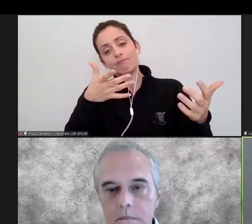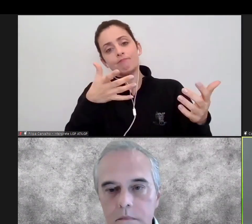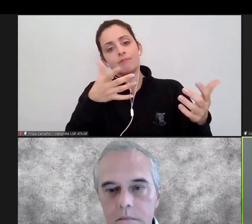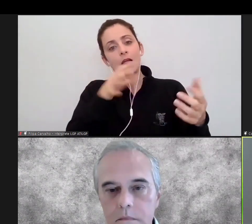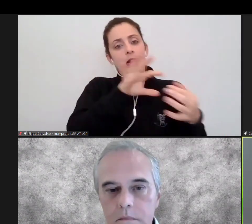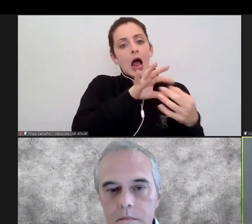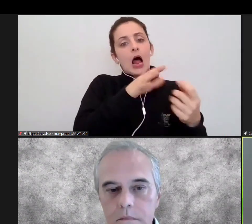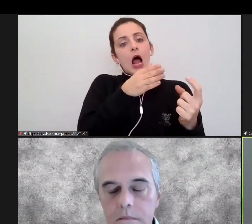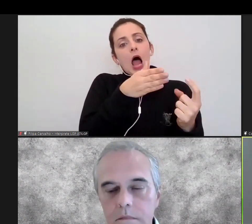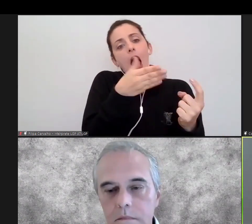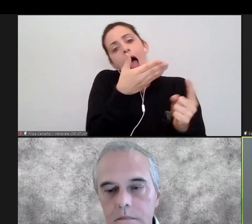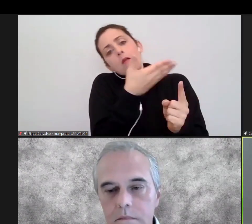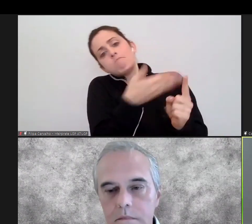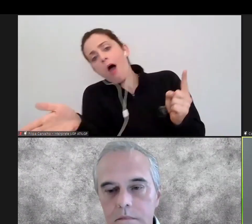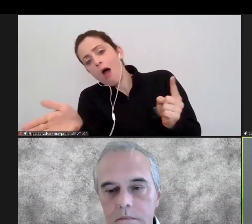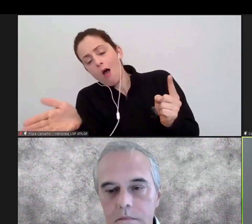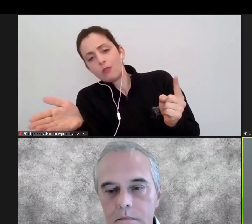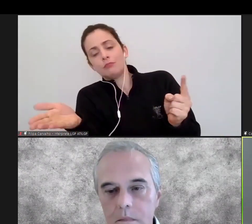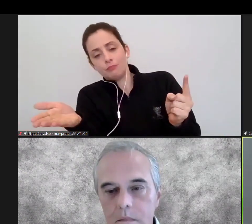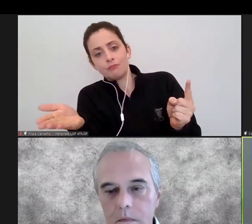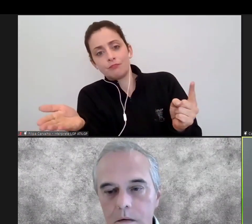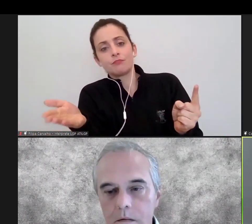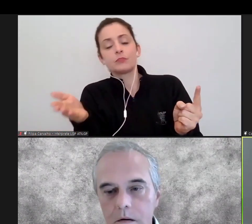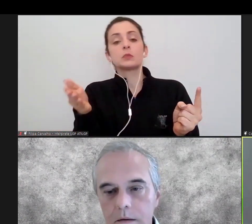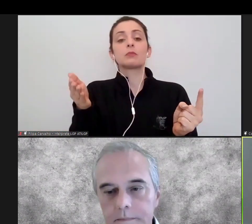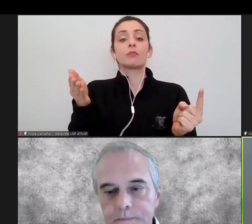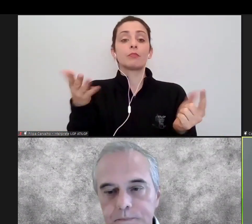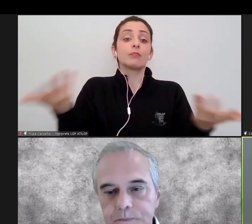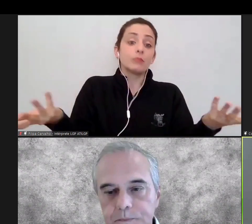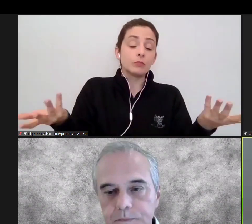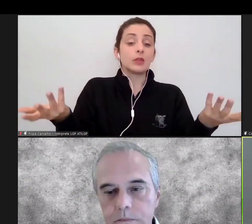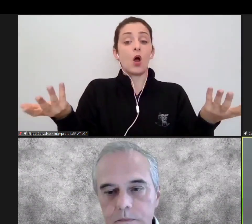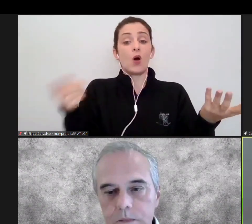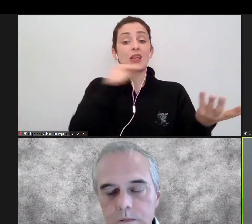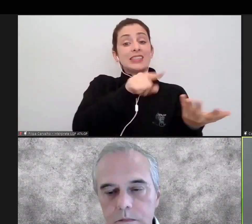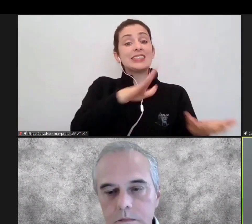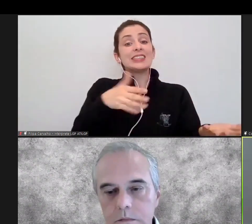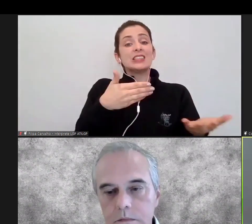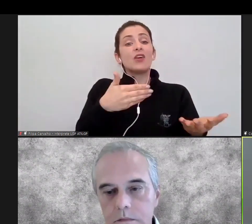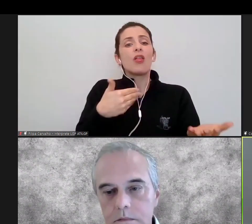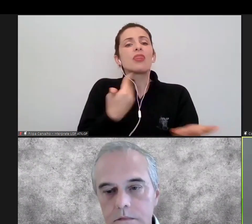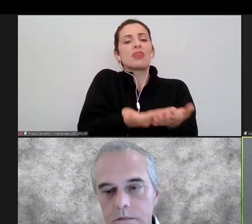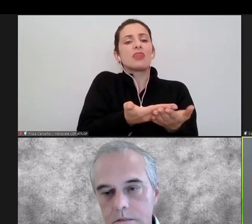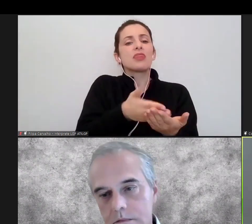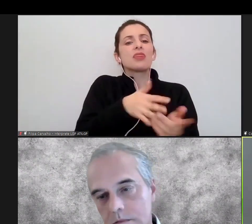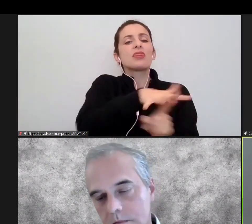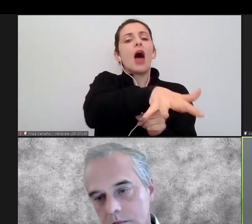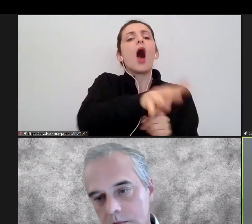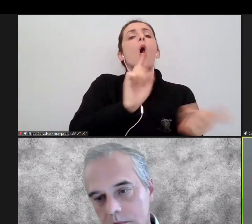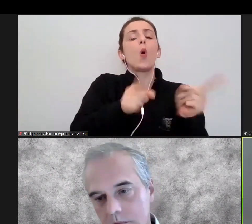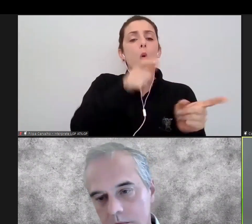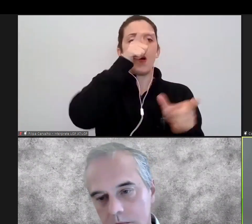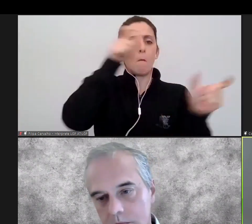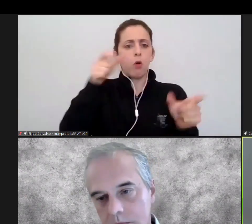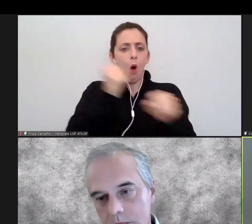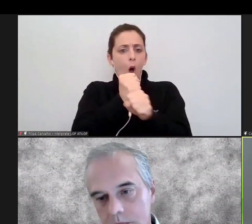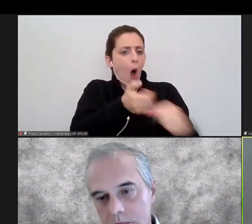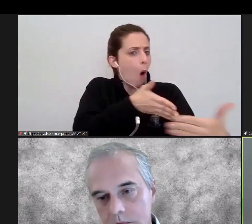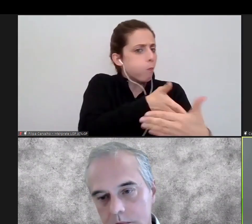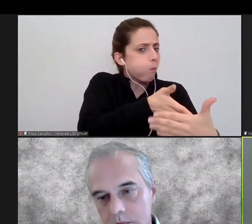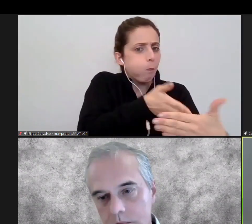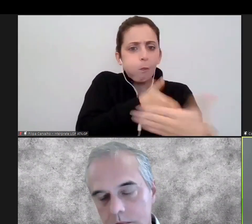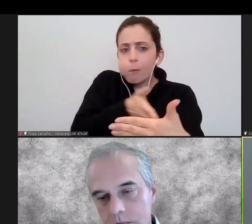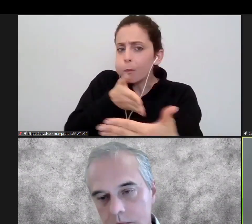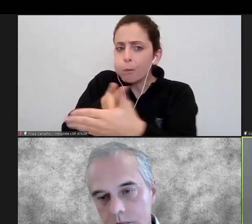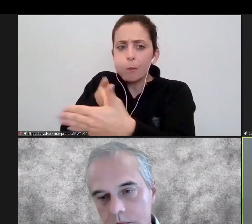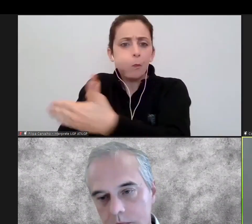não tenham de todo a ver com isto. E, portanto, o que é que isto faz? Isto está a impedir centenas de pessoas de acederem ao mercado de trabalho formal